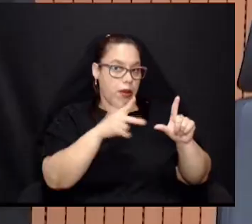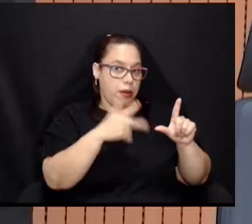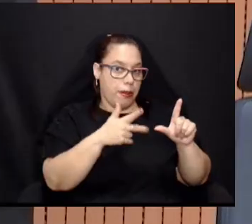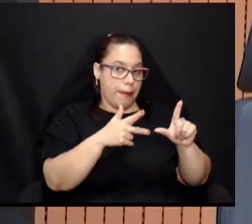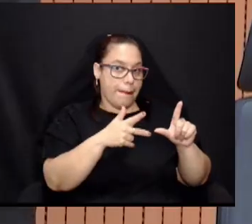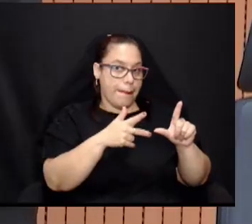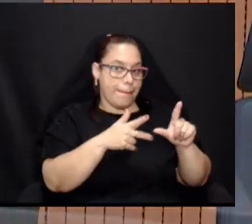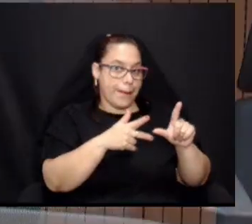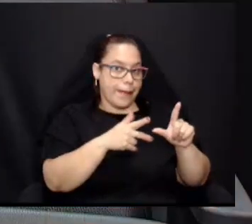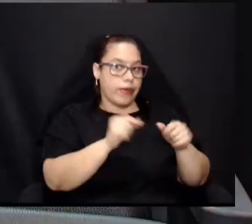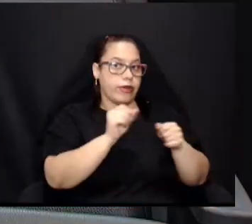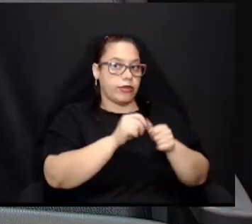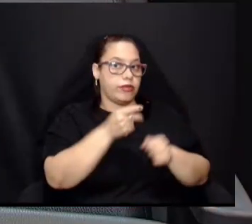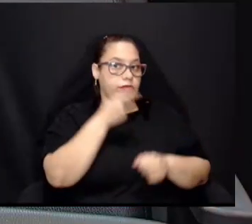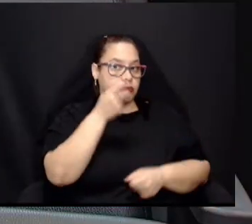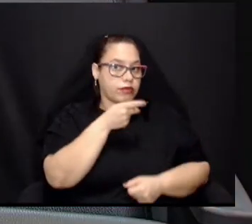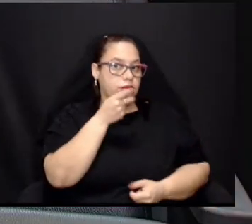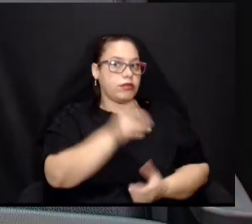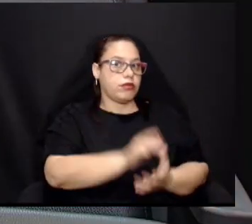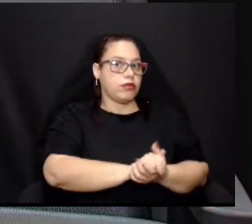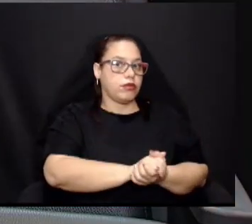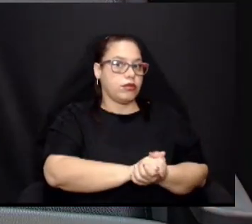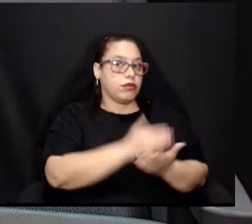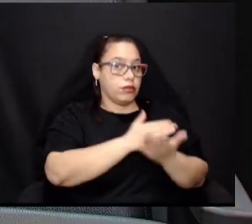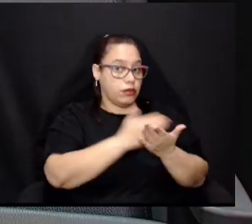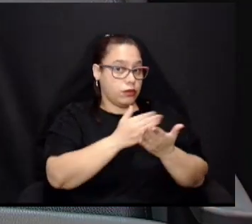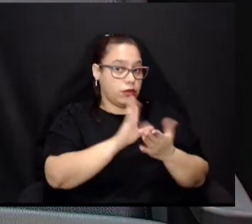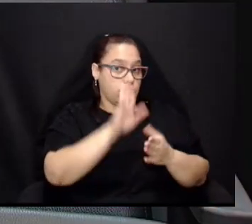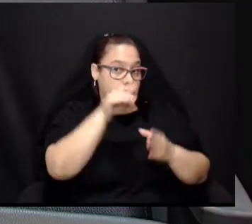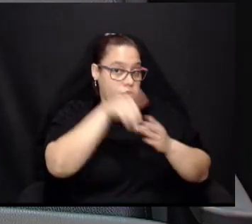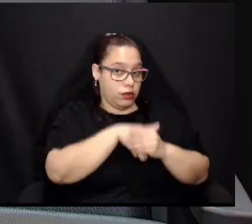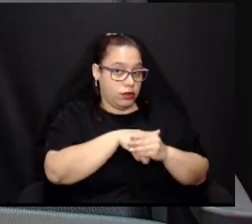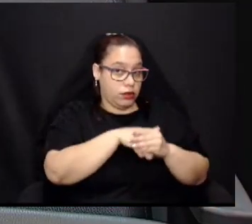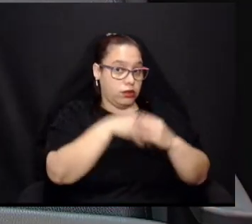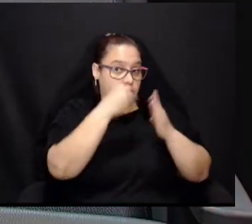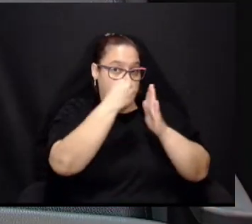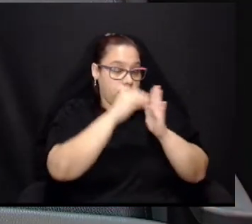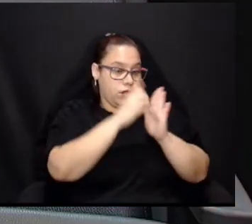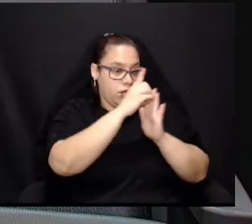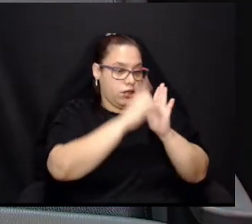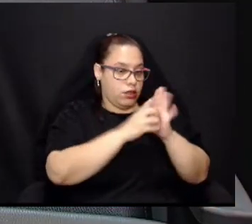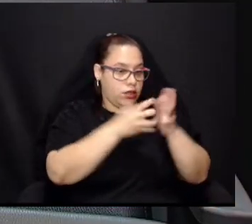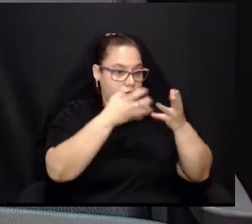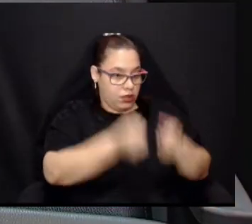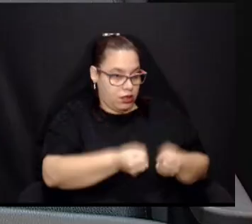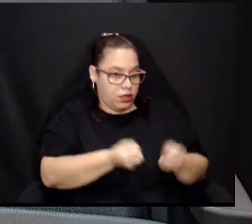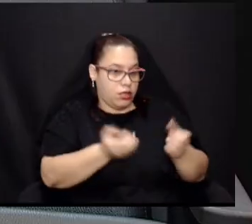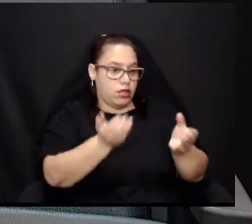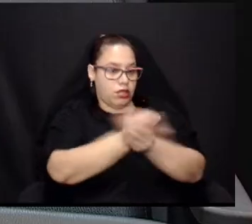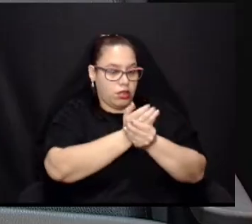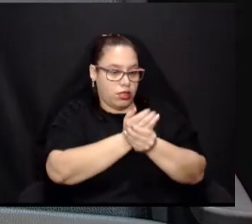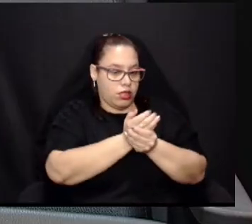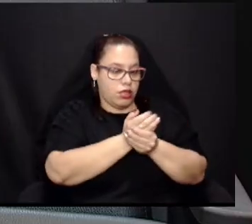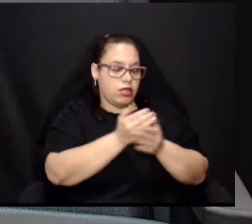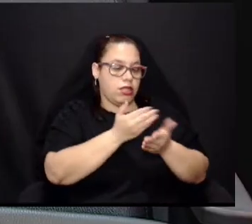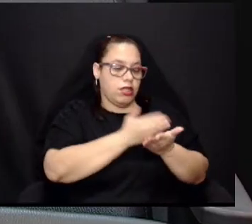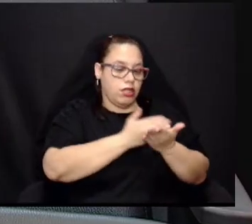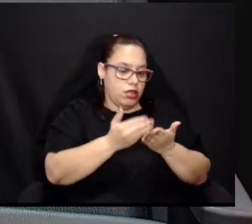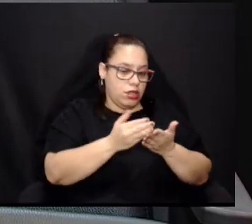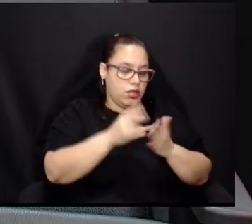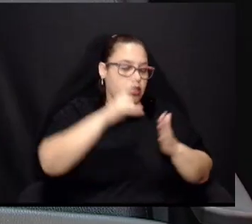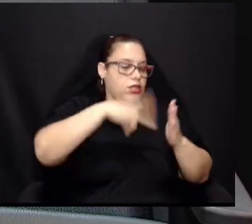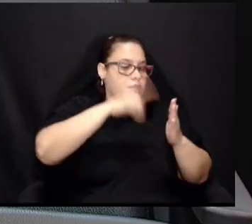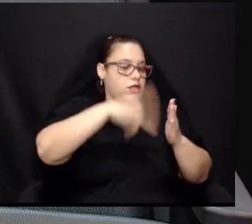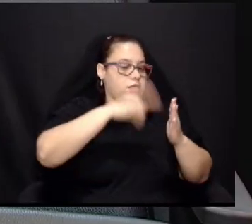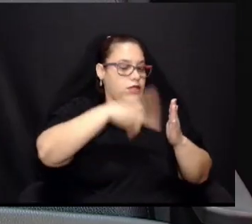inclusive. E a partir do momento que é votado e é publicado o decreto, a gente recebe esse processo e a partir daí inicia um checklist do cerimonial, que